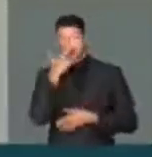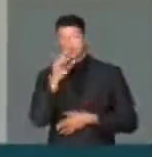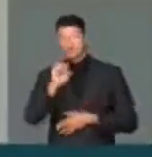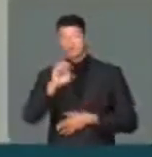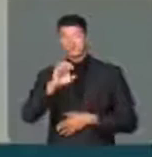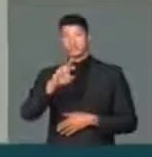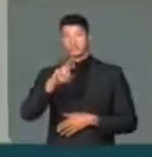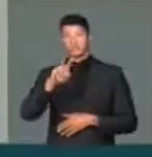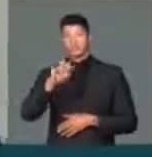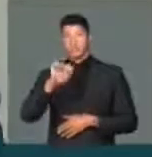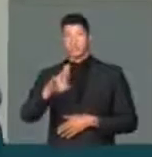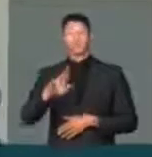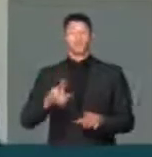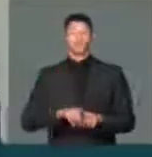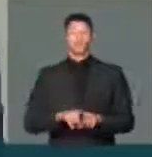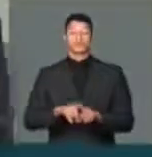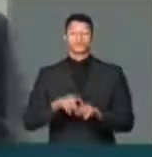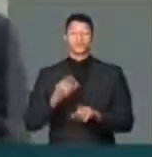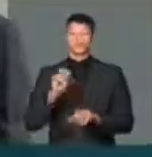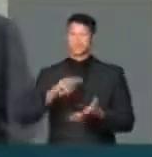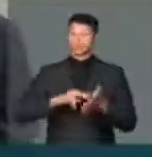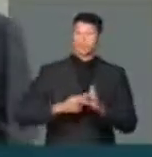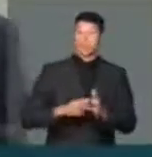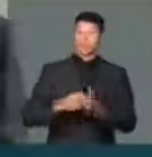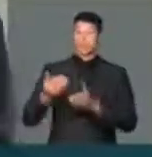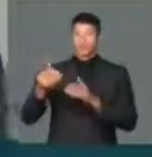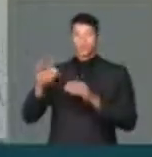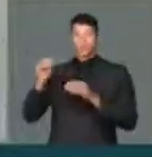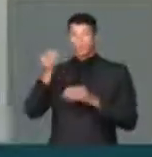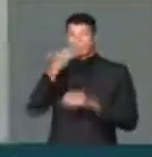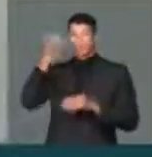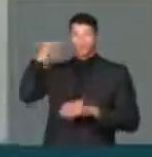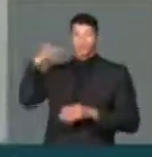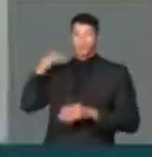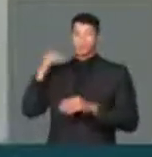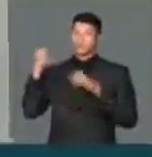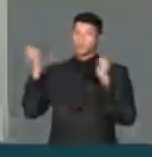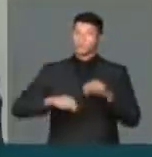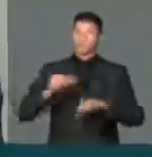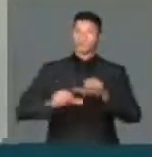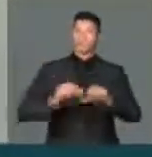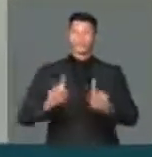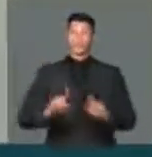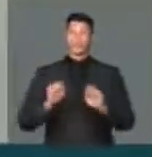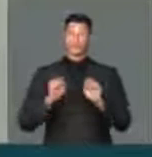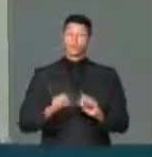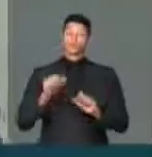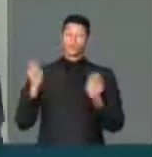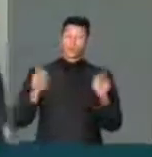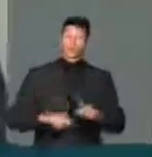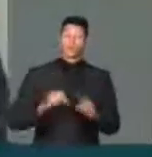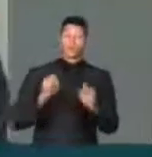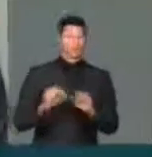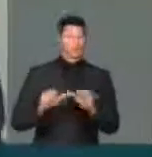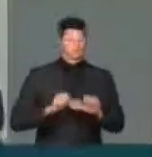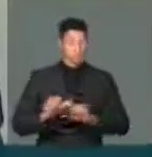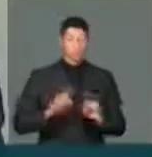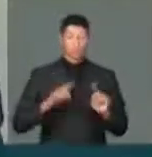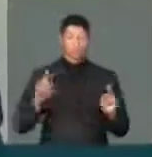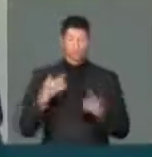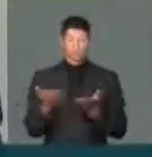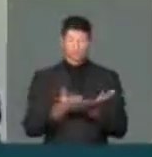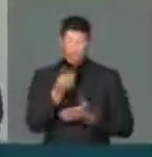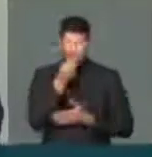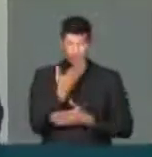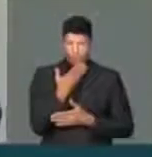serviu, não quer dizer que só porque ele não serviu no passado, não quer dizer que ele não precisa ser mudado, né? Pode ser que precise, pode ser que não, mas ele não